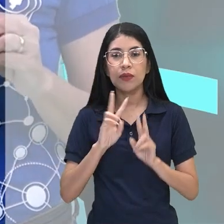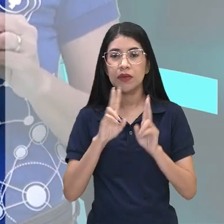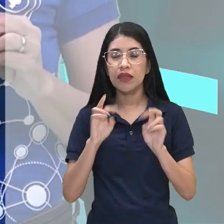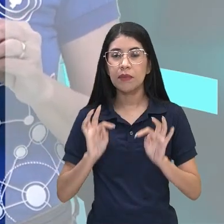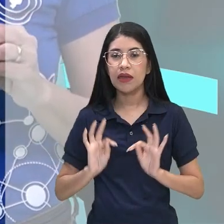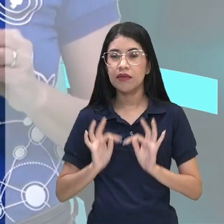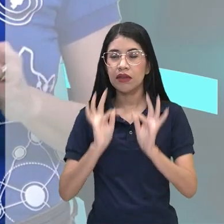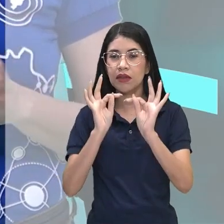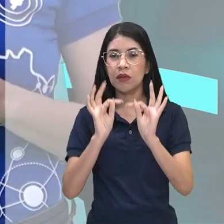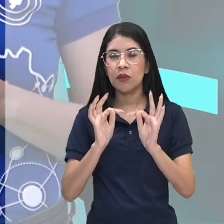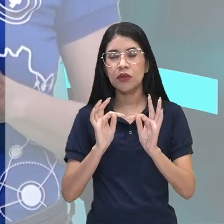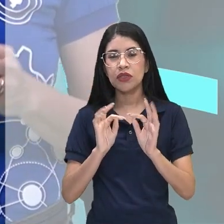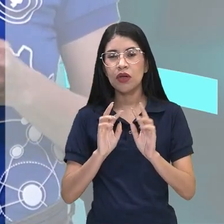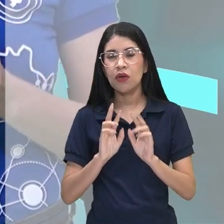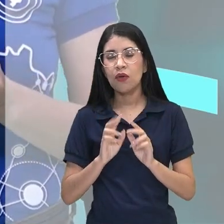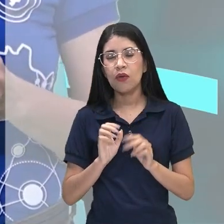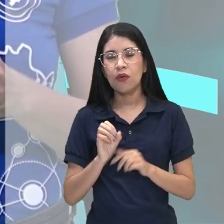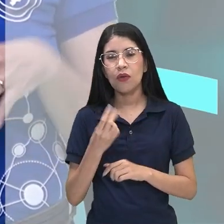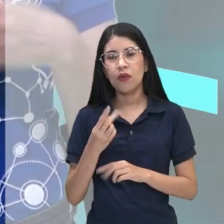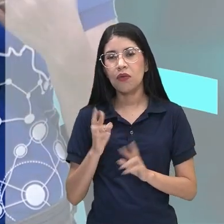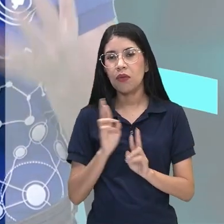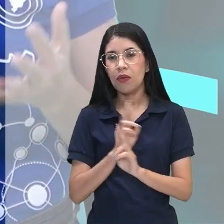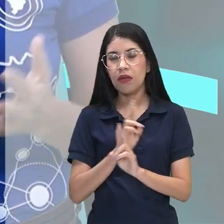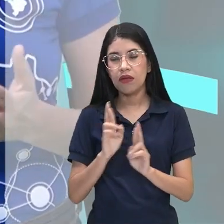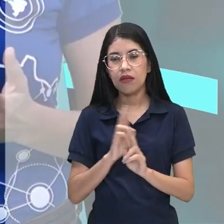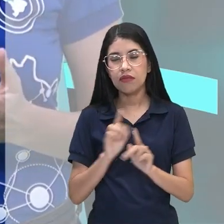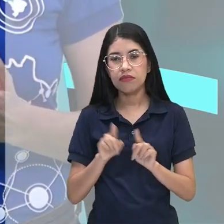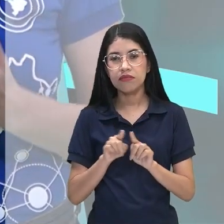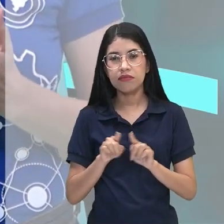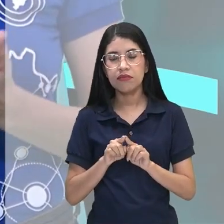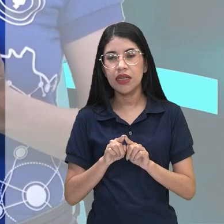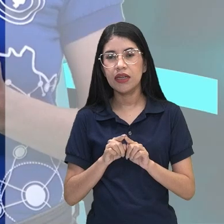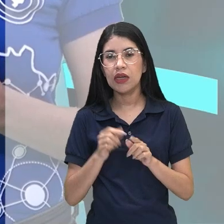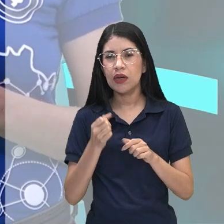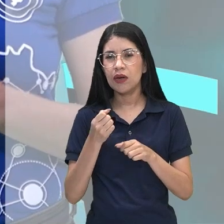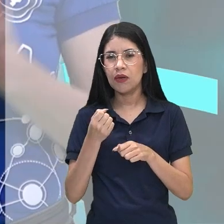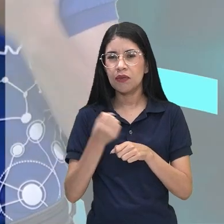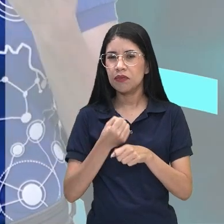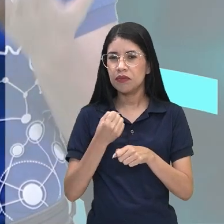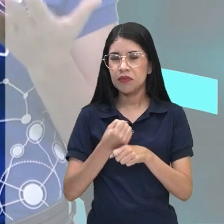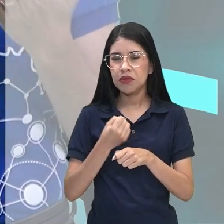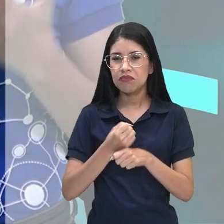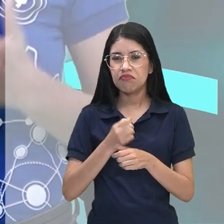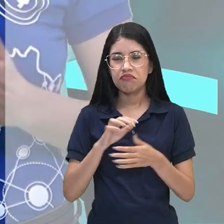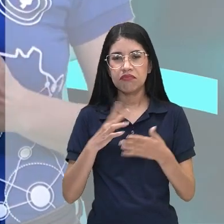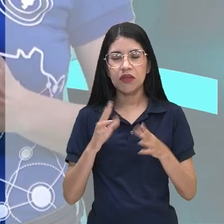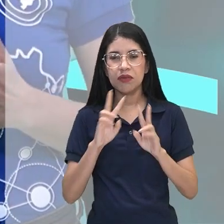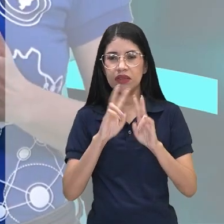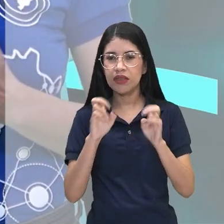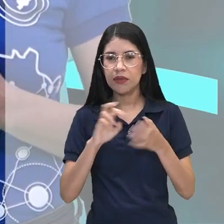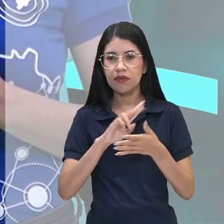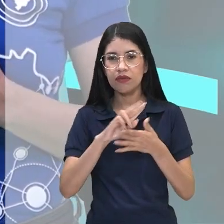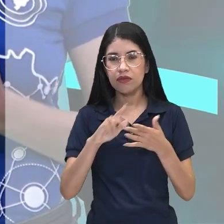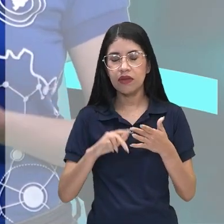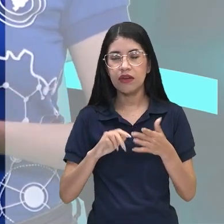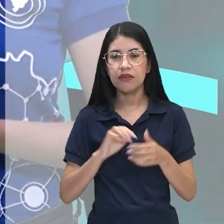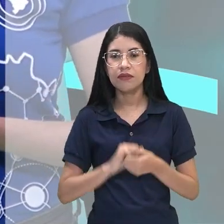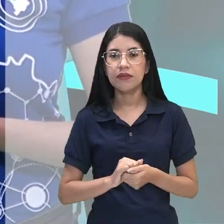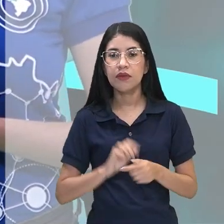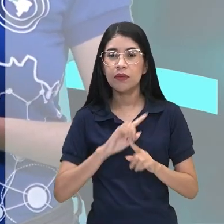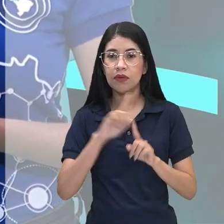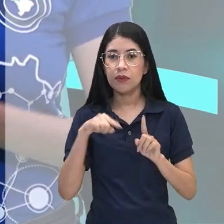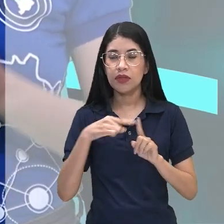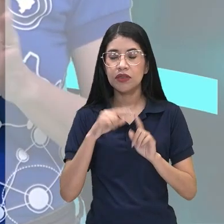ou relacionamento, ou está falando sobre construções, certo? Então, essa é a ideia do skimming, é uma